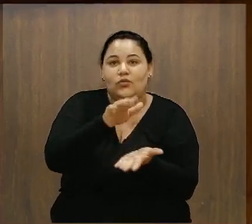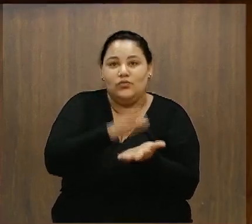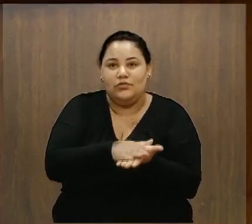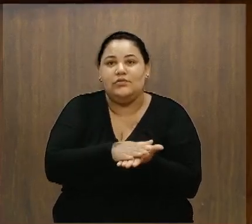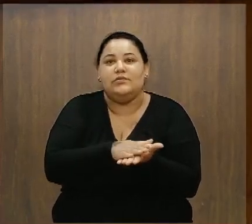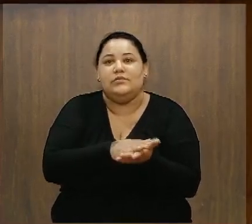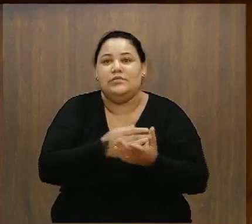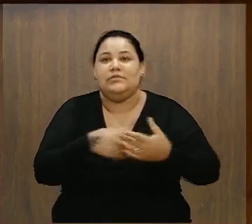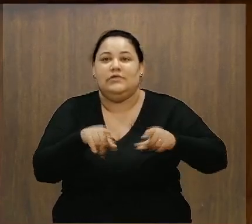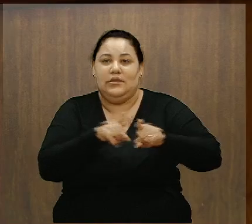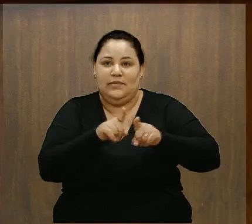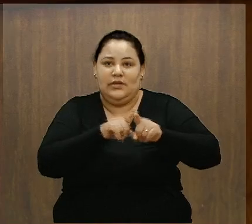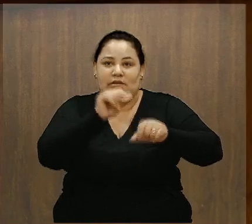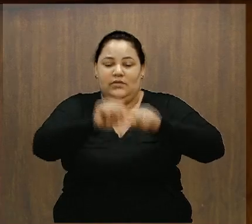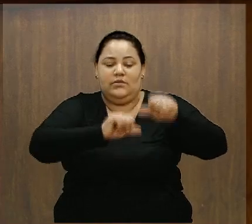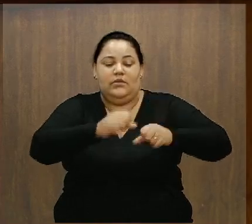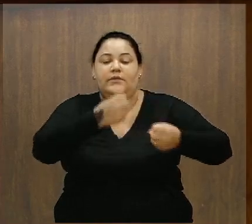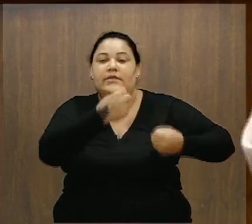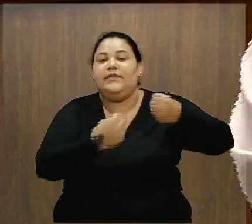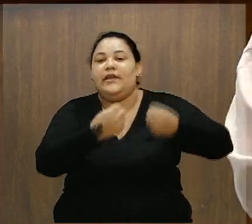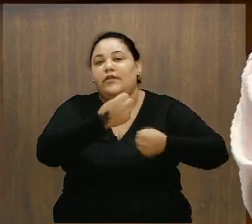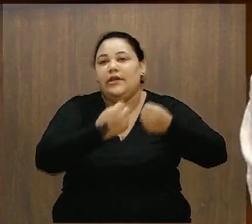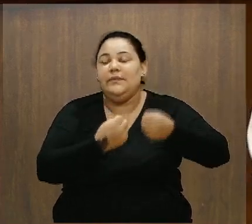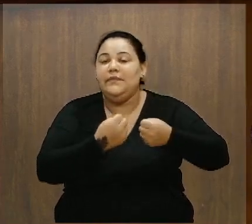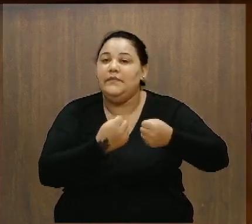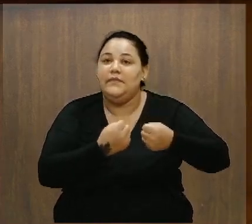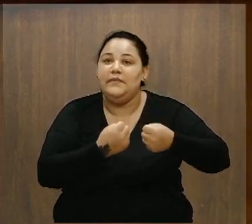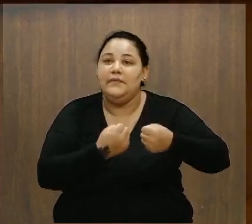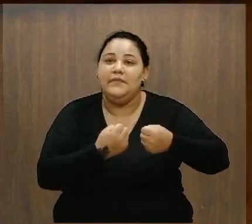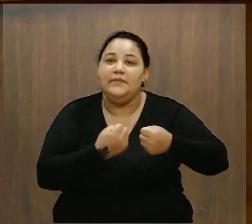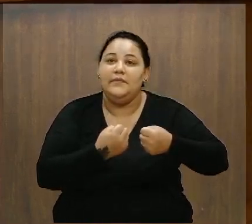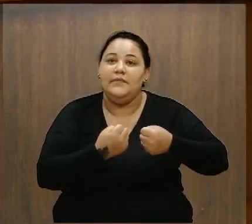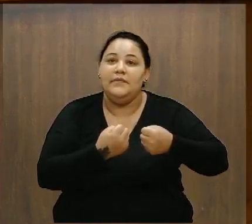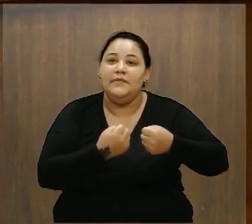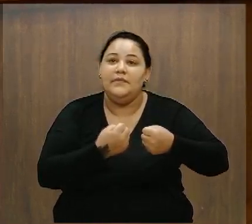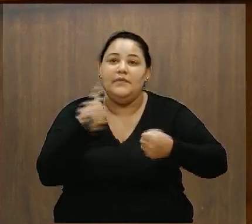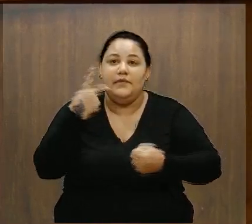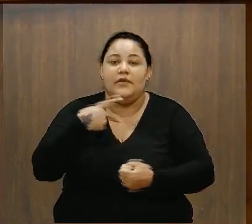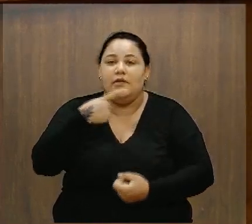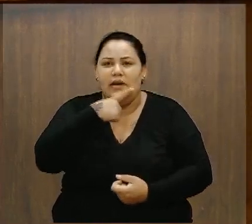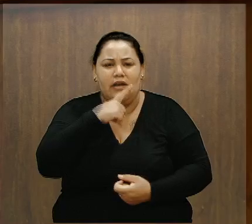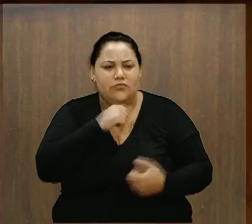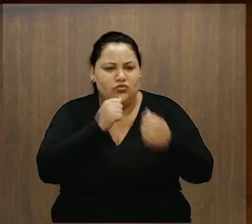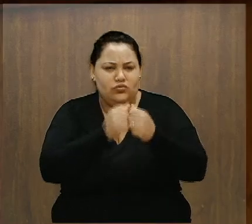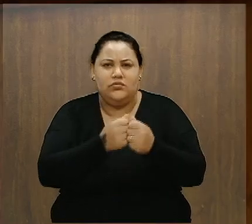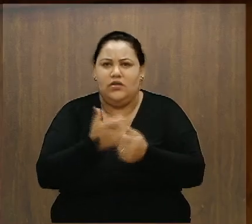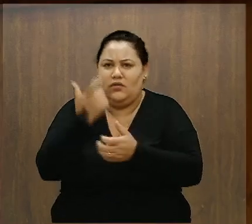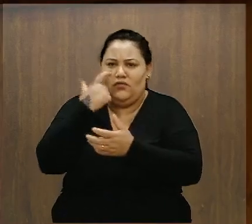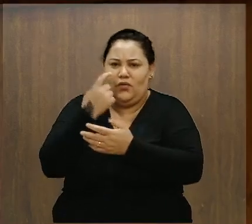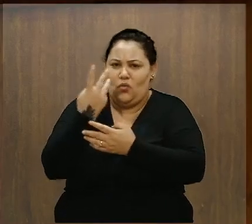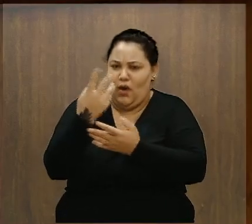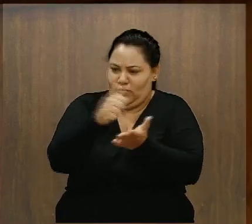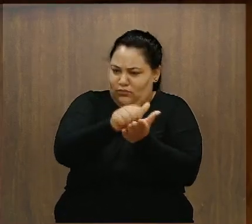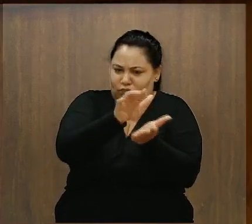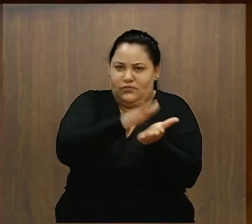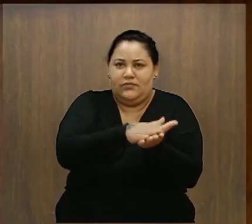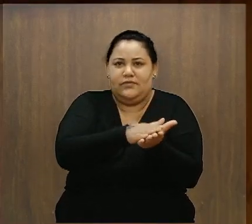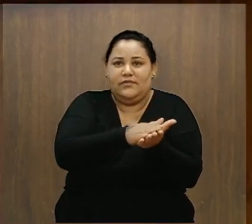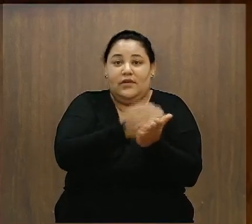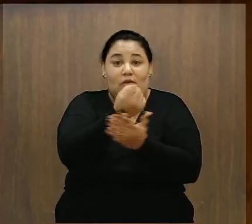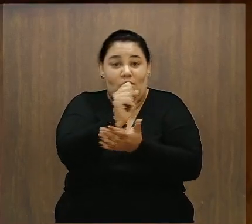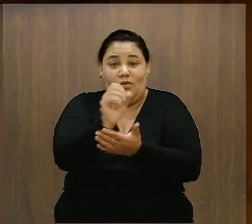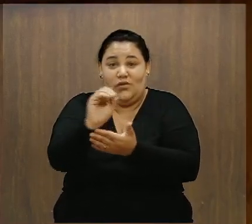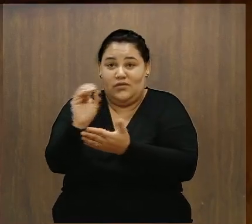carro. Entrei no carro, tinha a tag, comentei com o vereador Caleb. E de volta, quando vi, 4 multas.